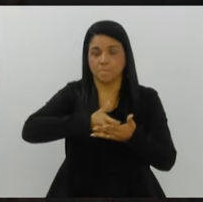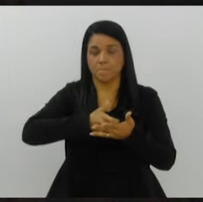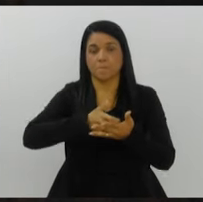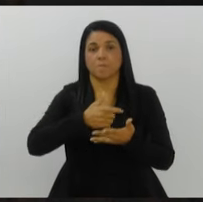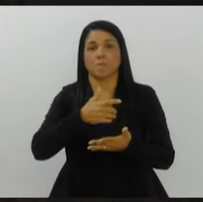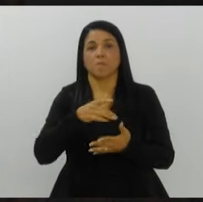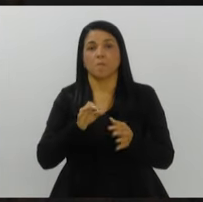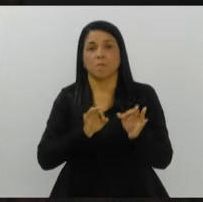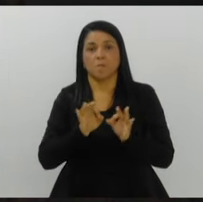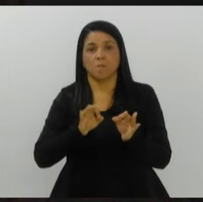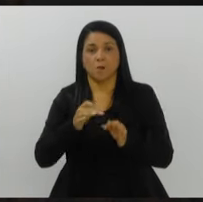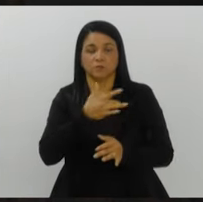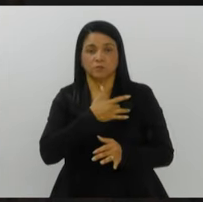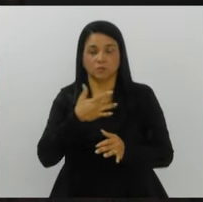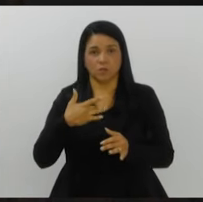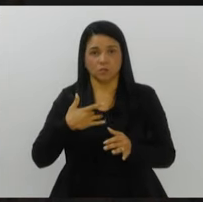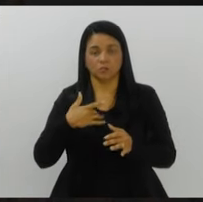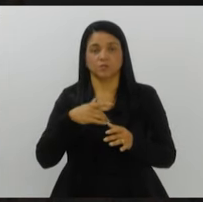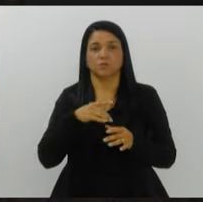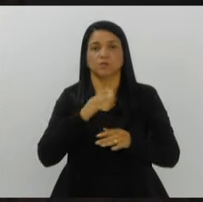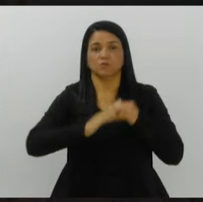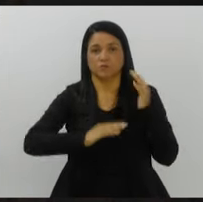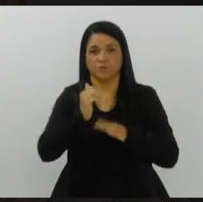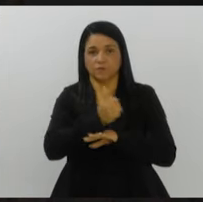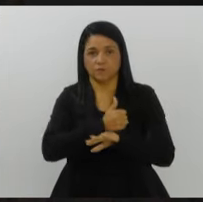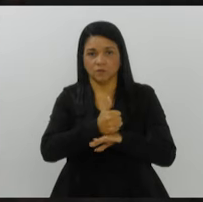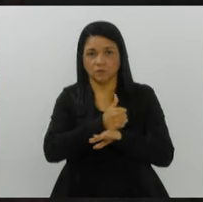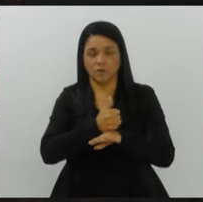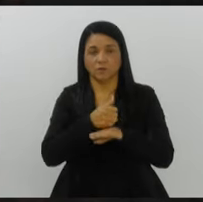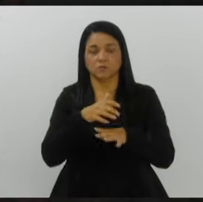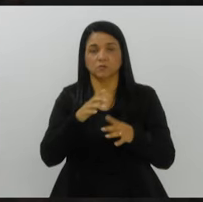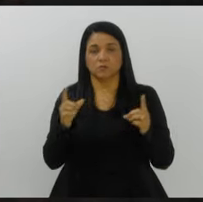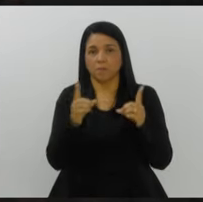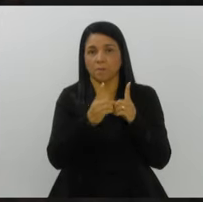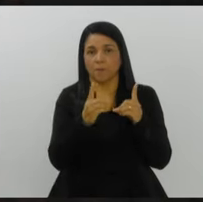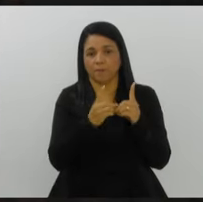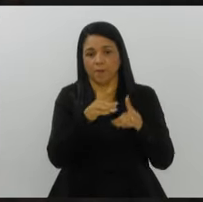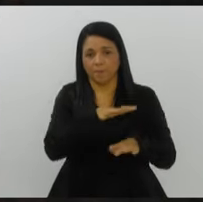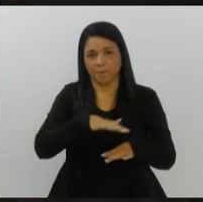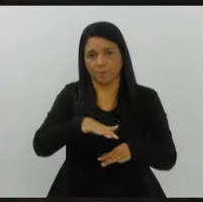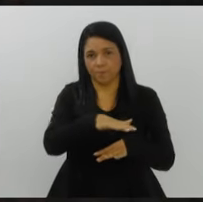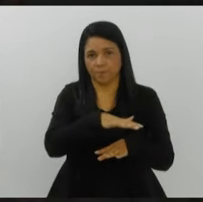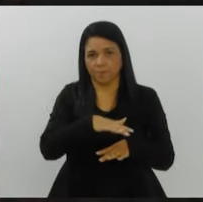saúde aos agentes socioeducativos do Departamento Geral